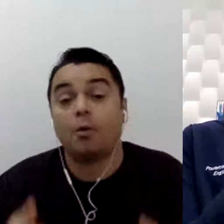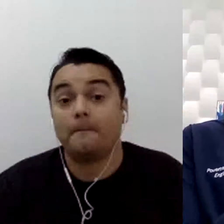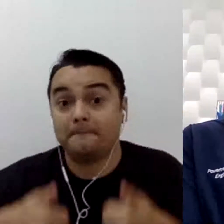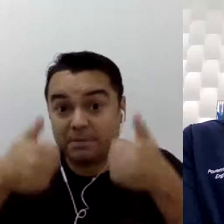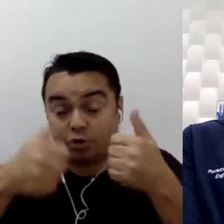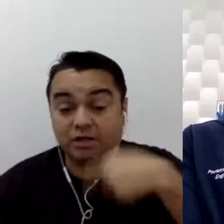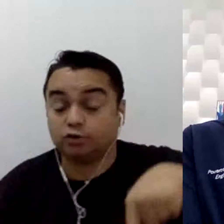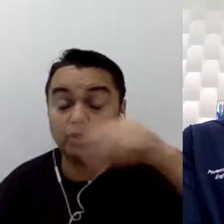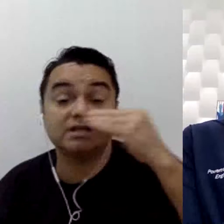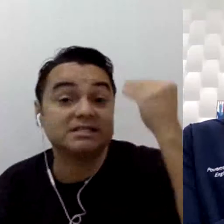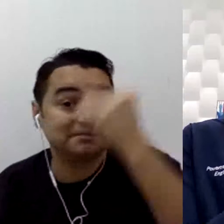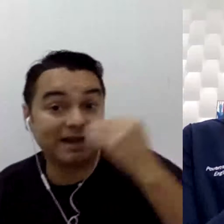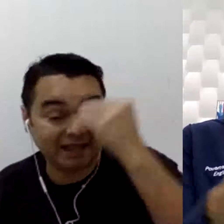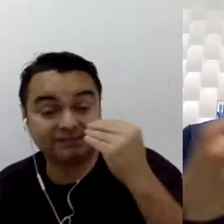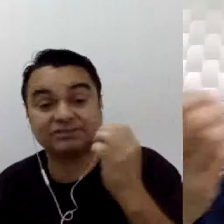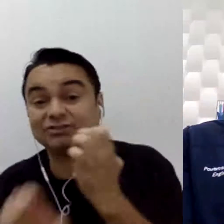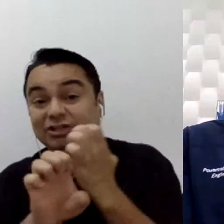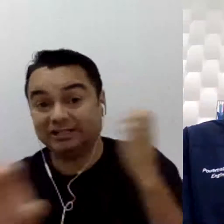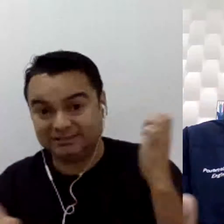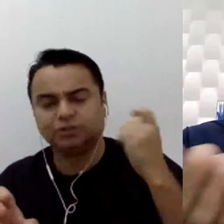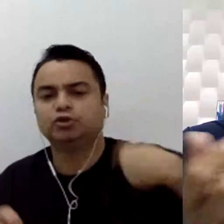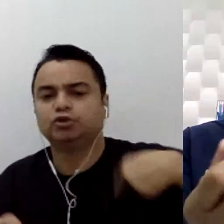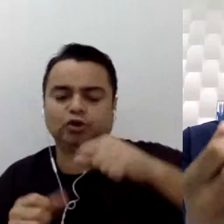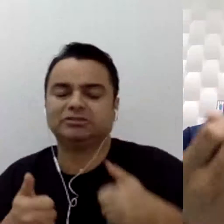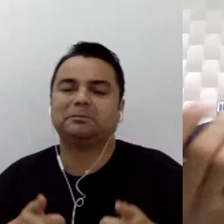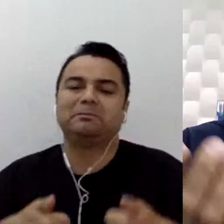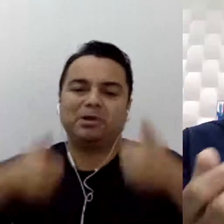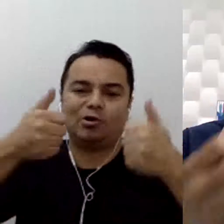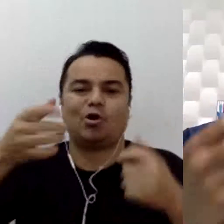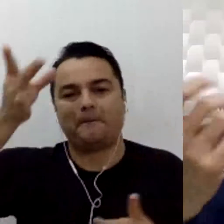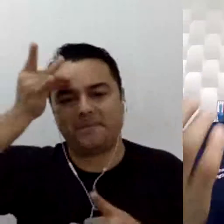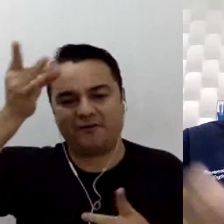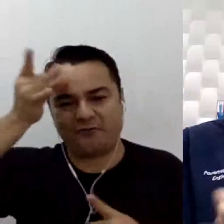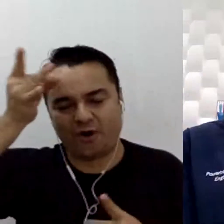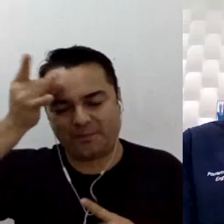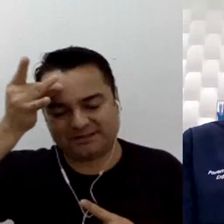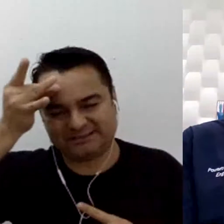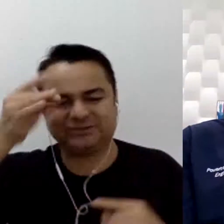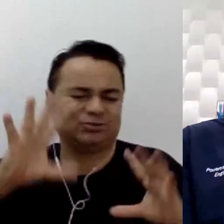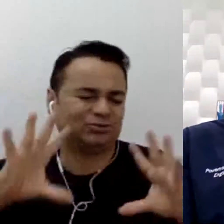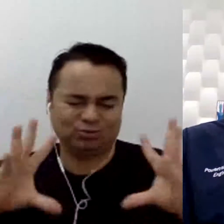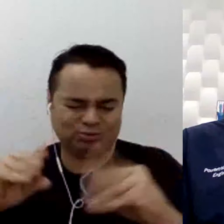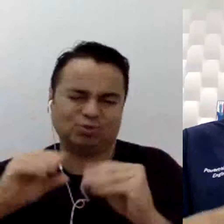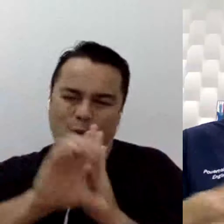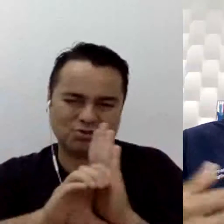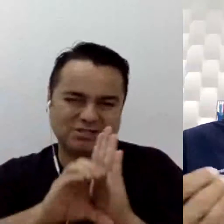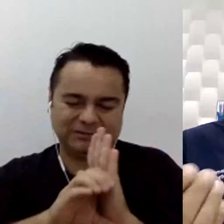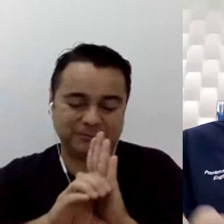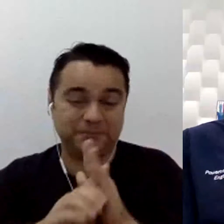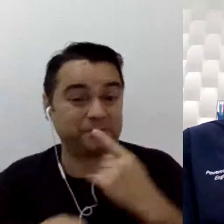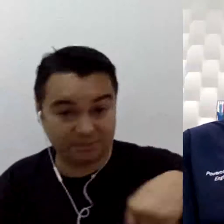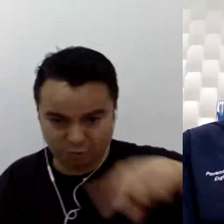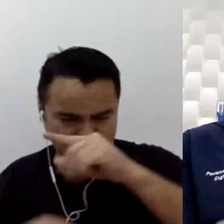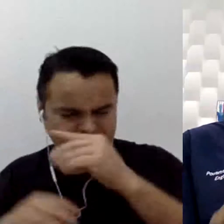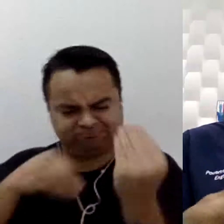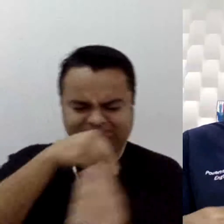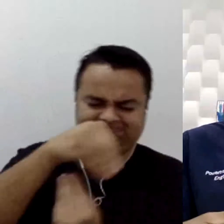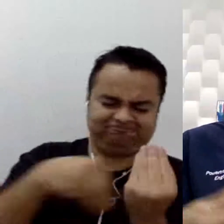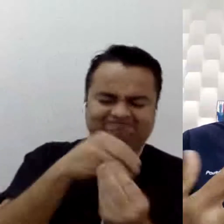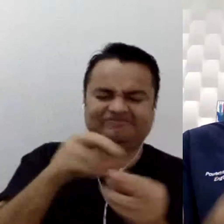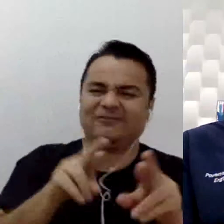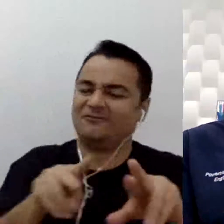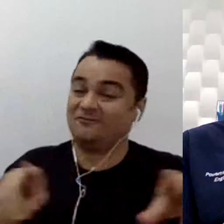know-how, baseado na nossa engenharia, para que a gente melhorasse a performance, a autonomia e todo esse conceito. Então, nós estamos envolvidos em vários grupos